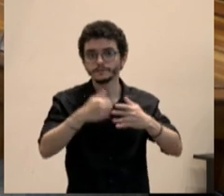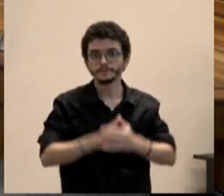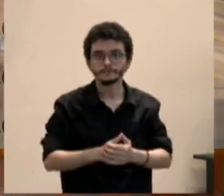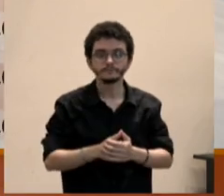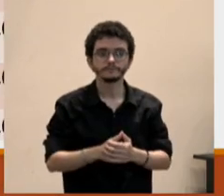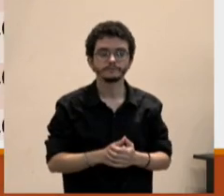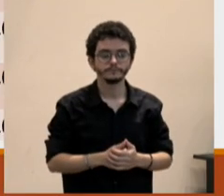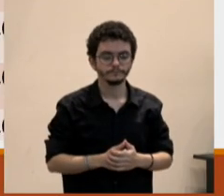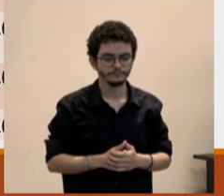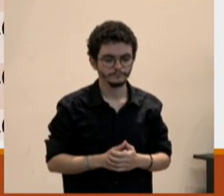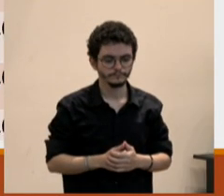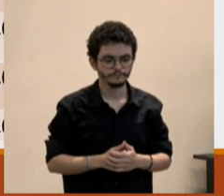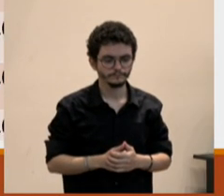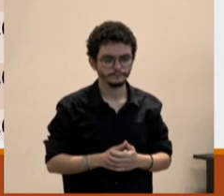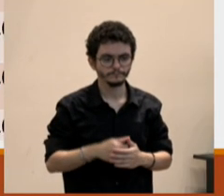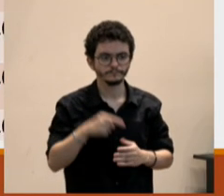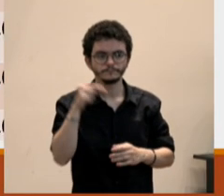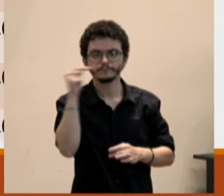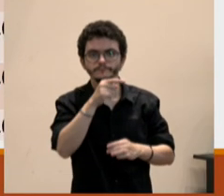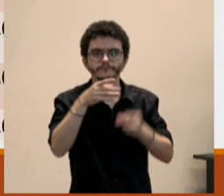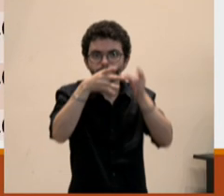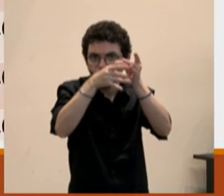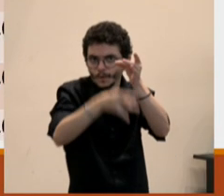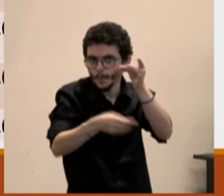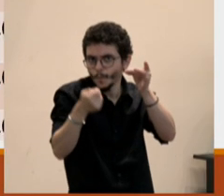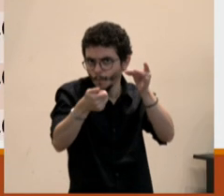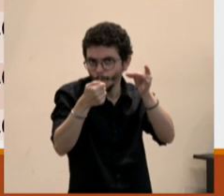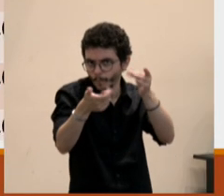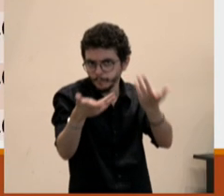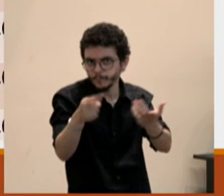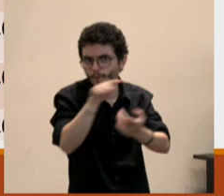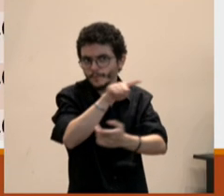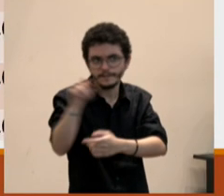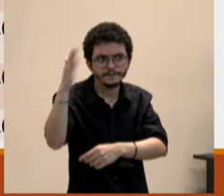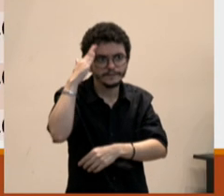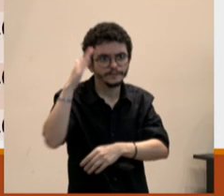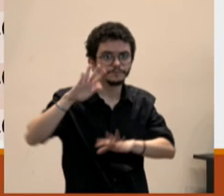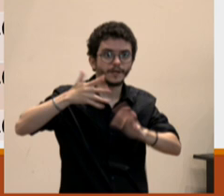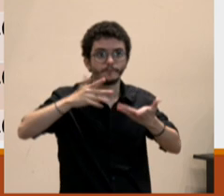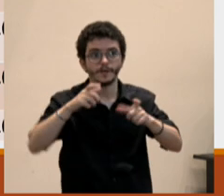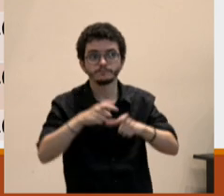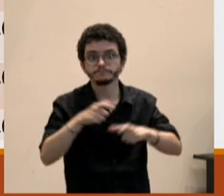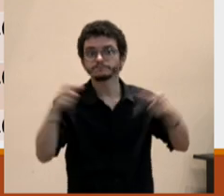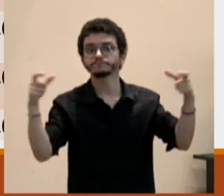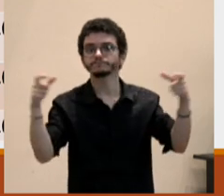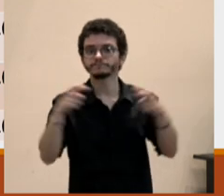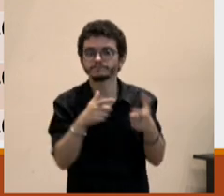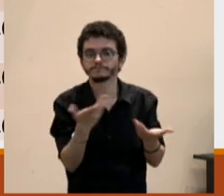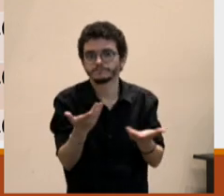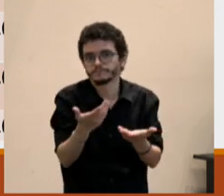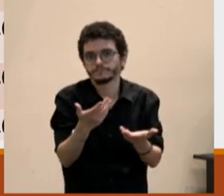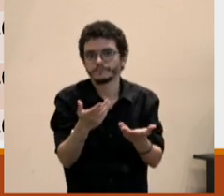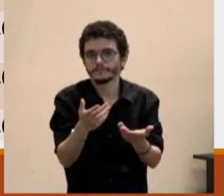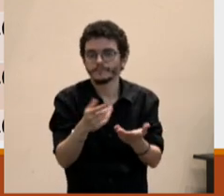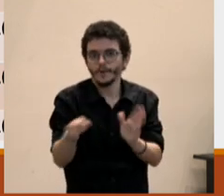União. Isso eu vou detalhar um pouco, para vocês terem ideia do tamanho que é a renúncia de tributos da União, no